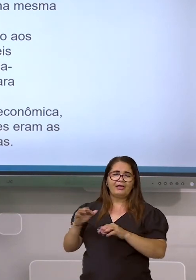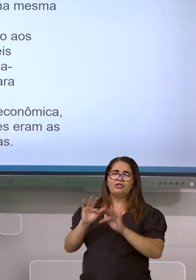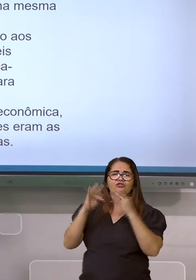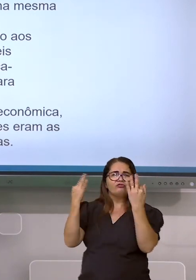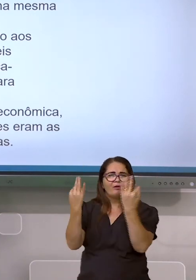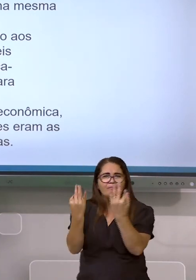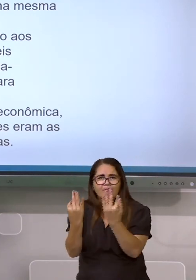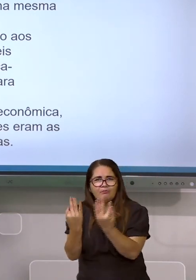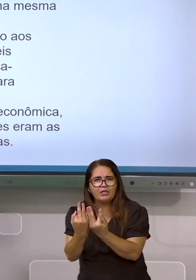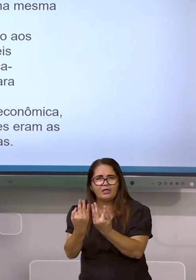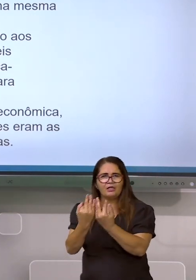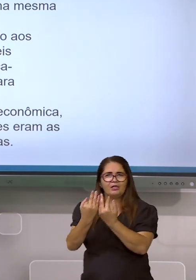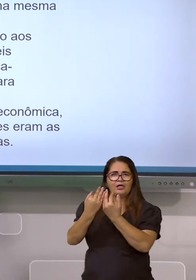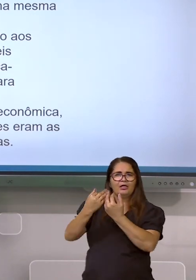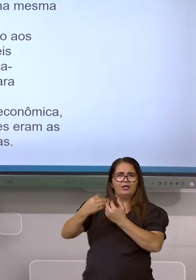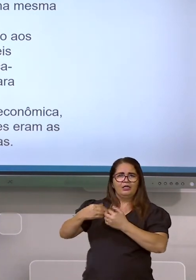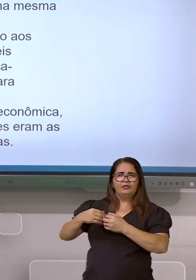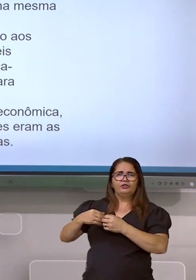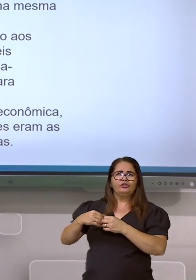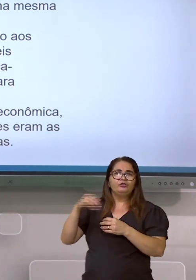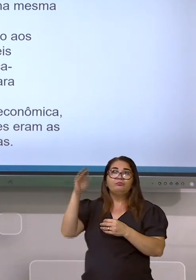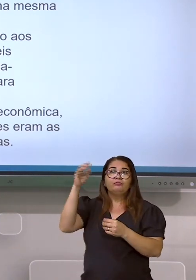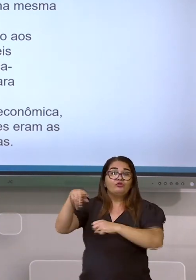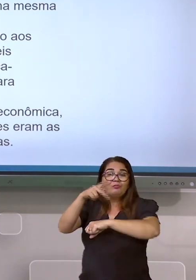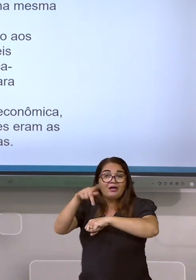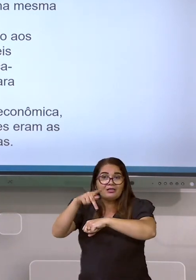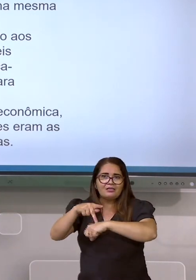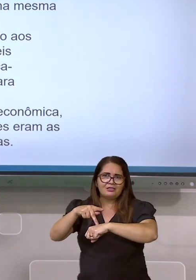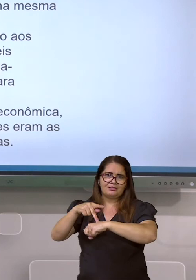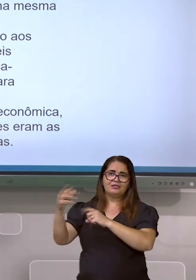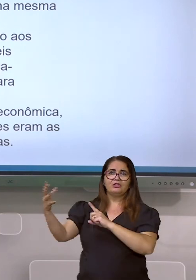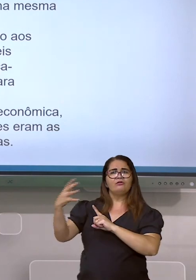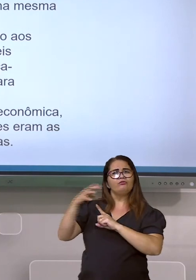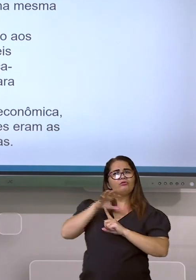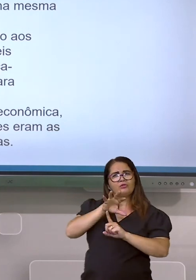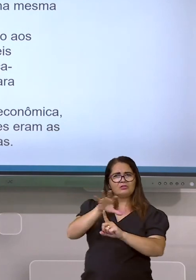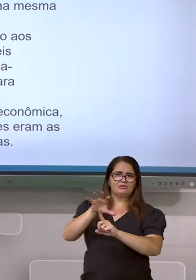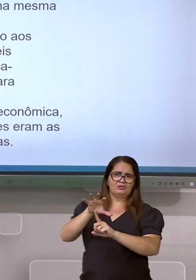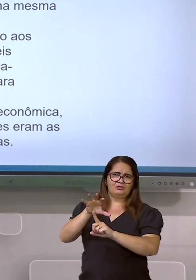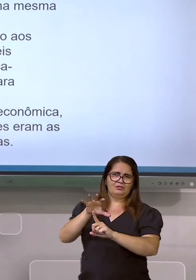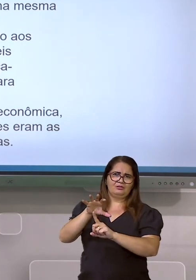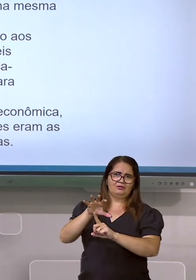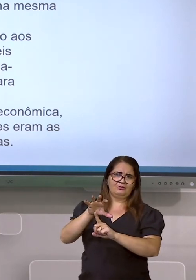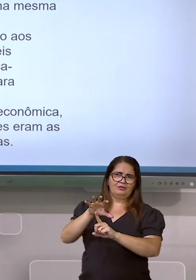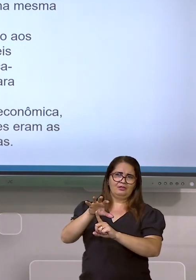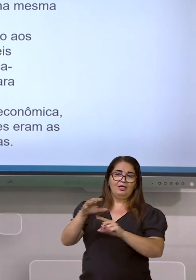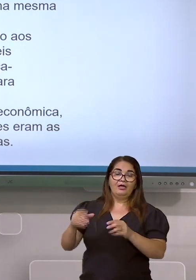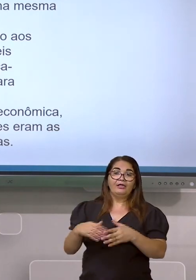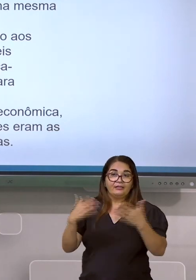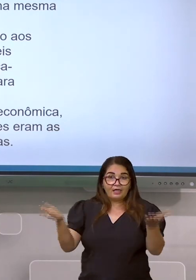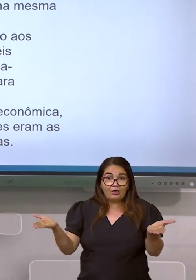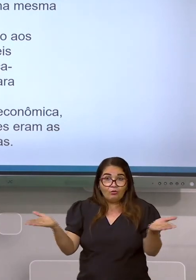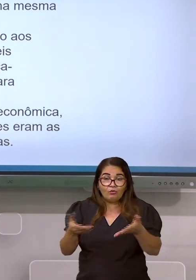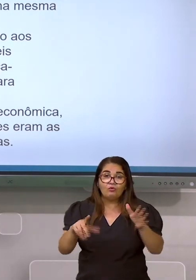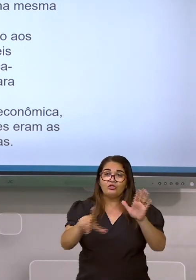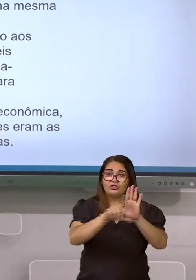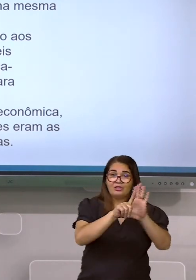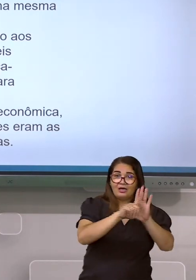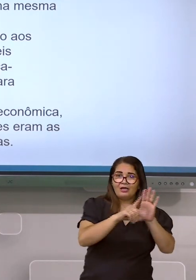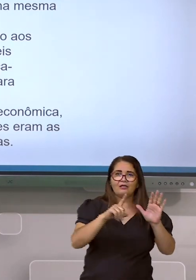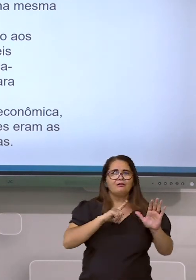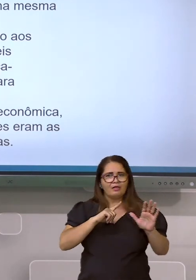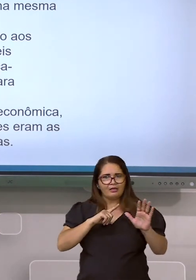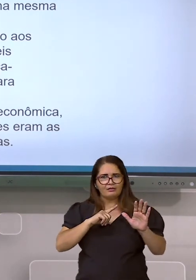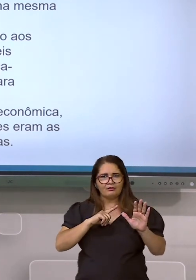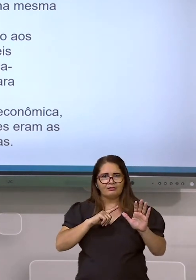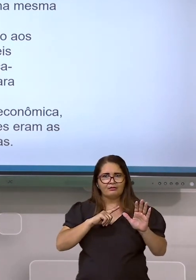isso e conhecer as leis para fazer valer os nossos direitos e cumprir os nossos